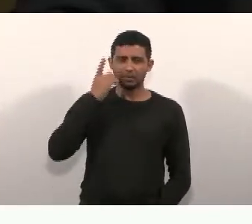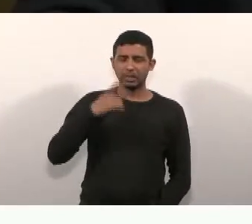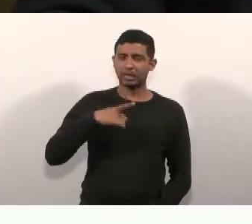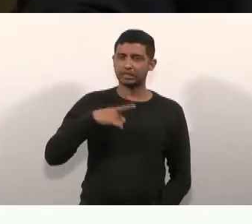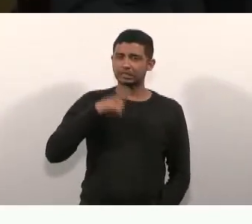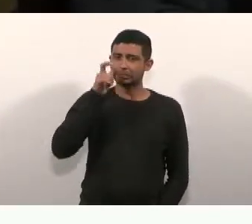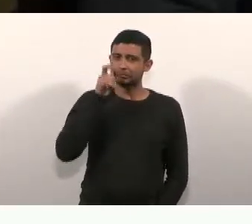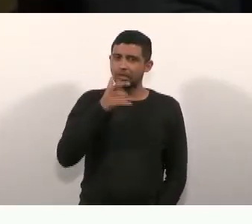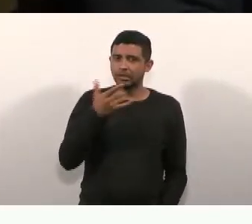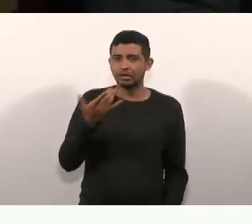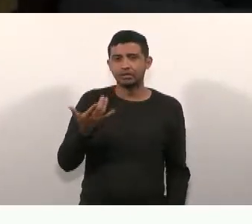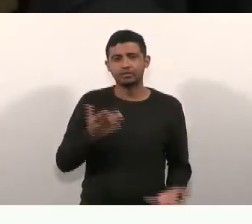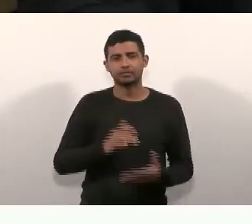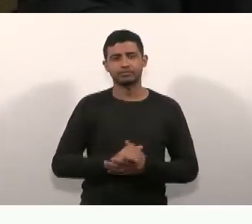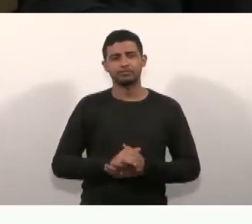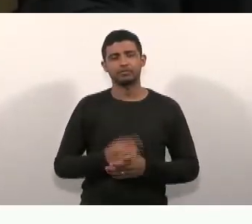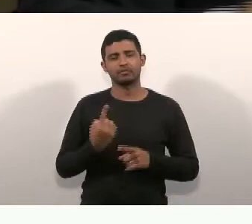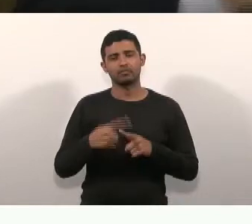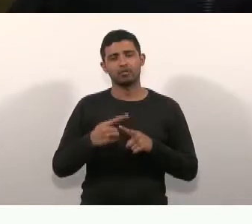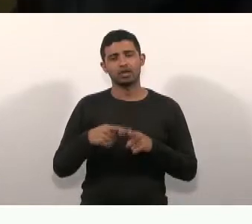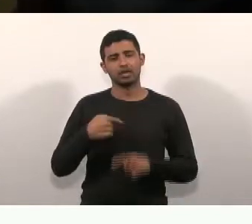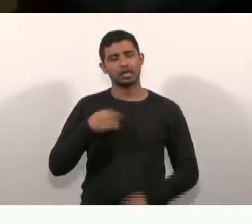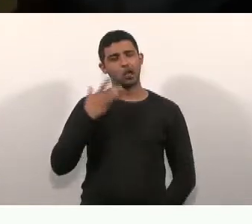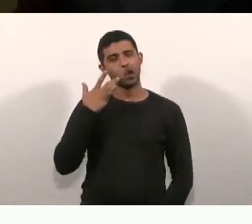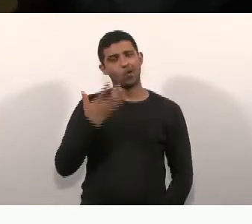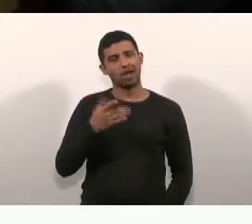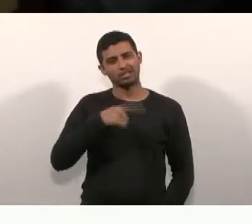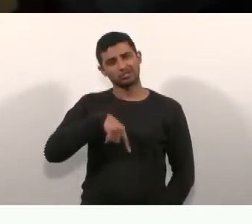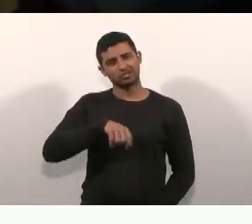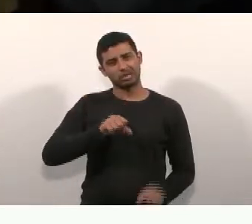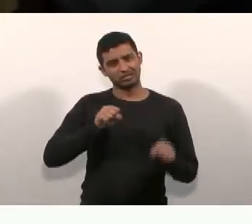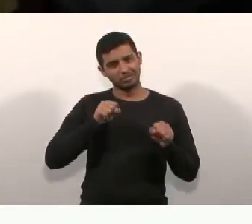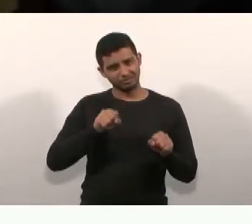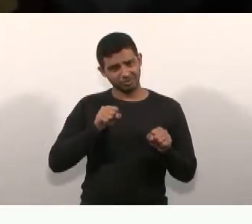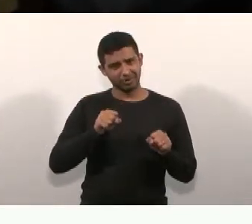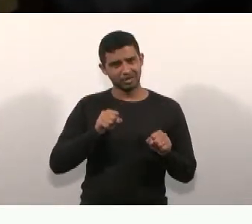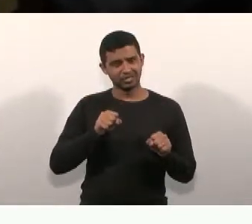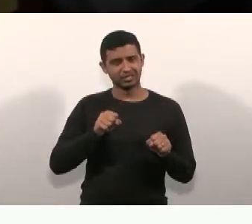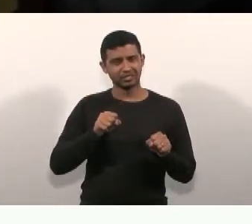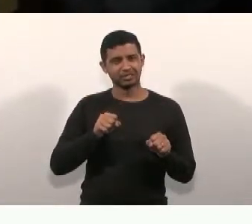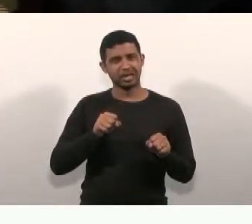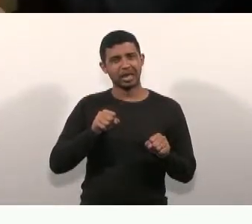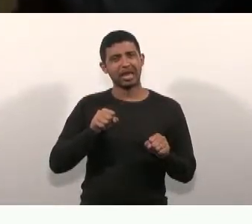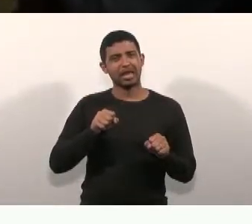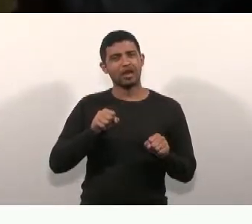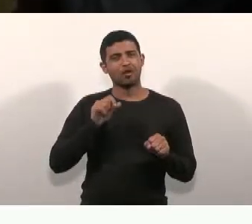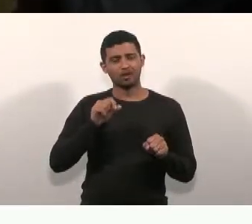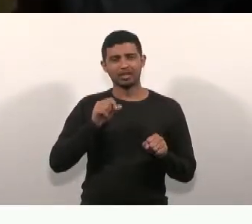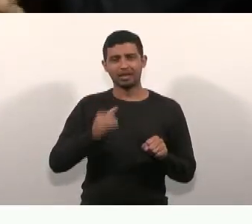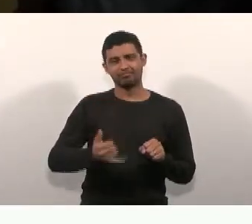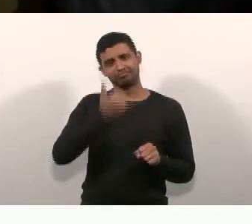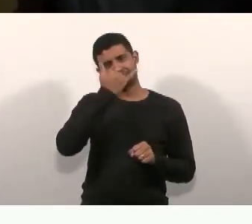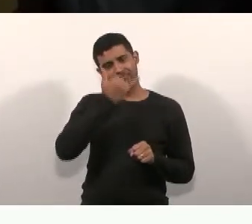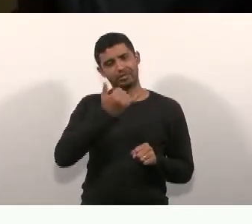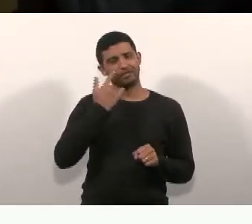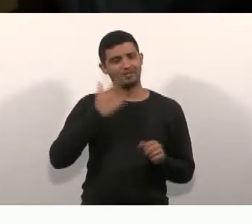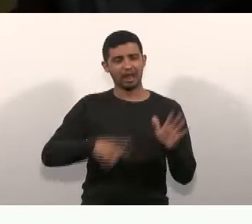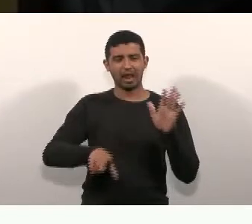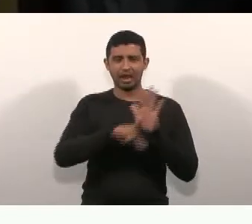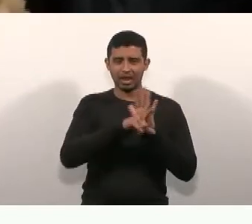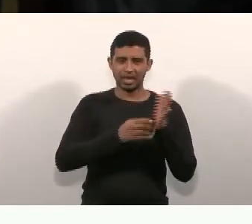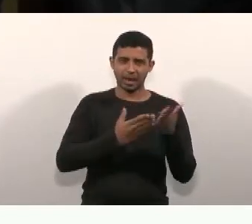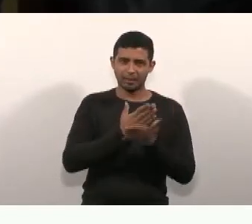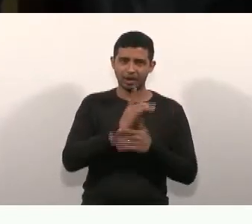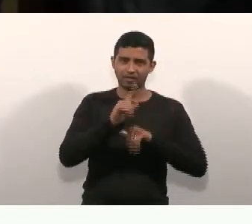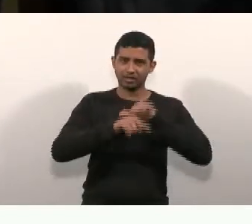maior, porque eu acho que a gente pode cair numa situação que a gente está querendo evitar na casa. É que a gente aprova uma lei, a lei vira lei,